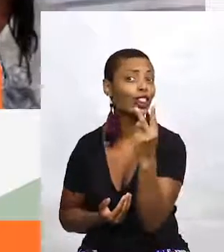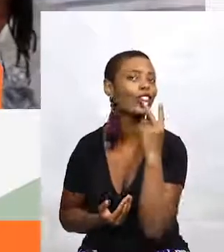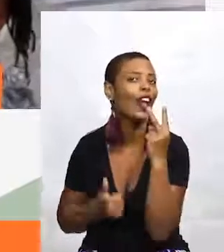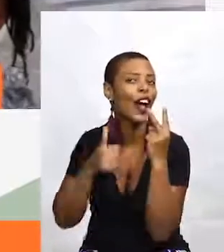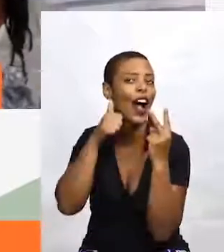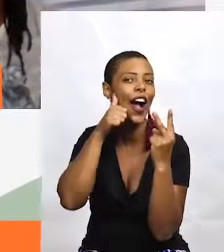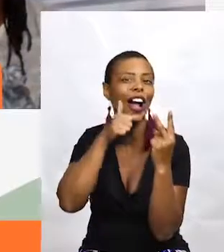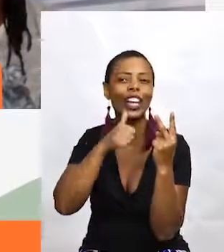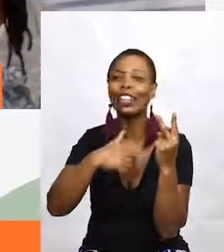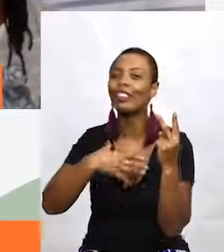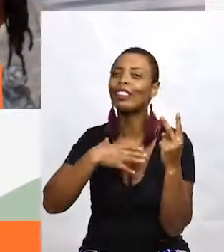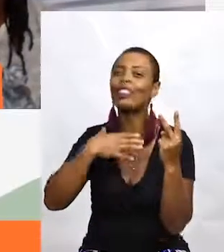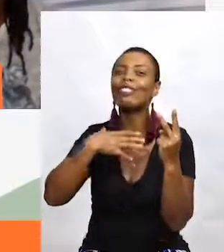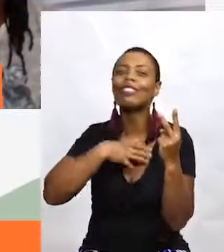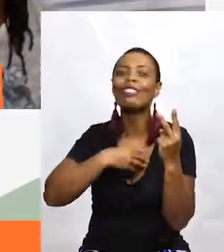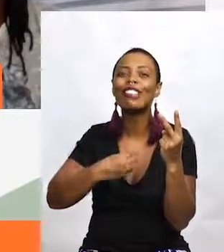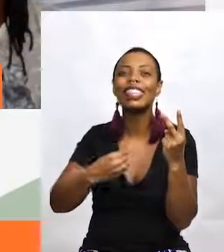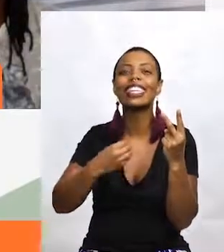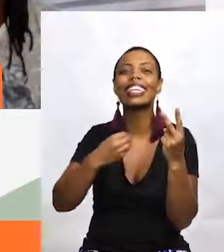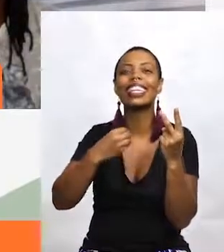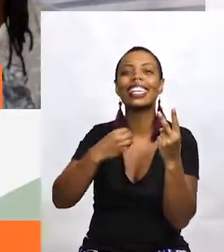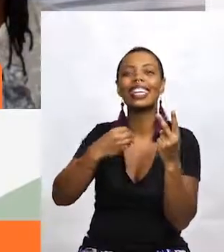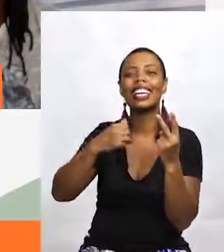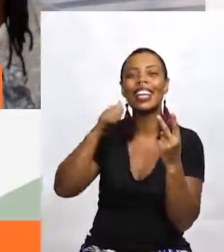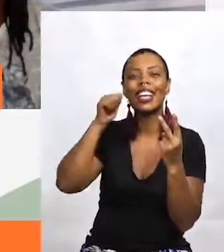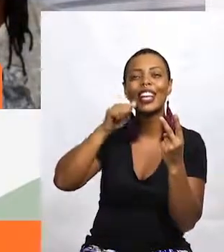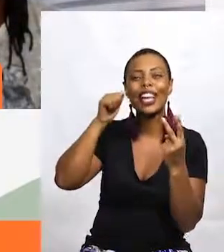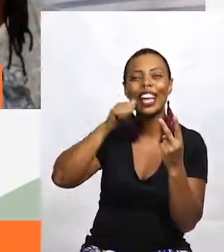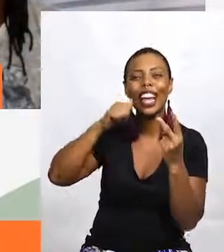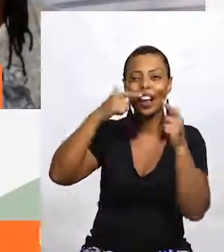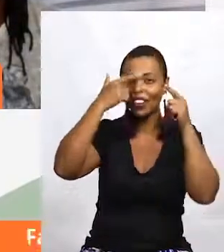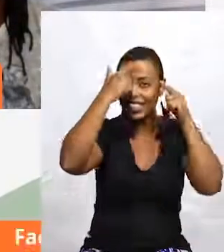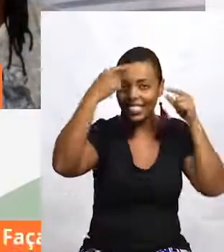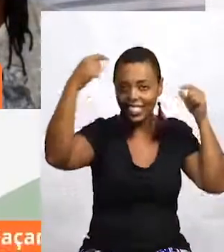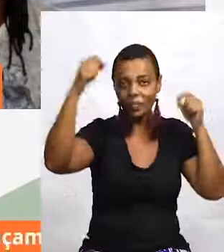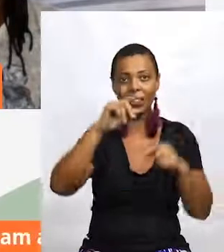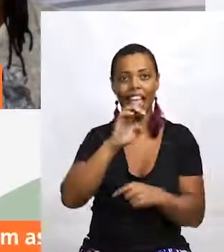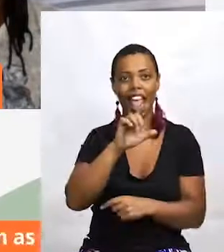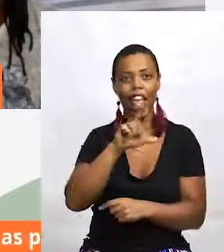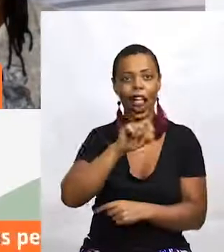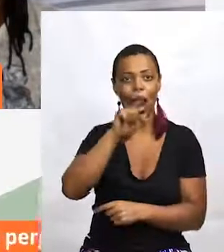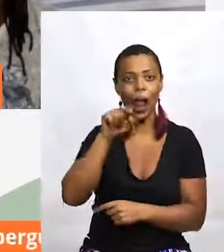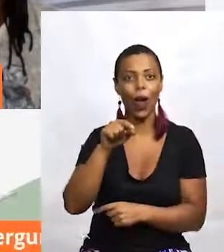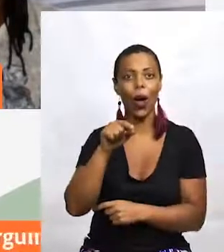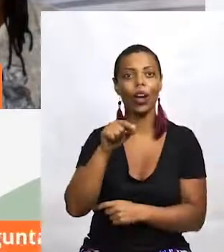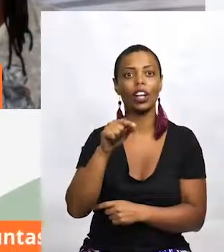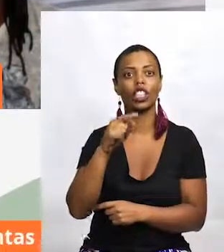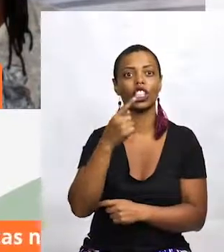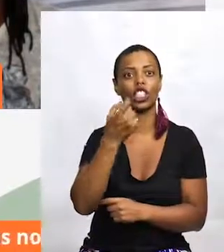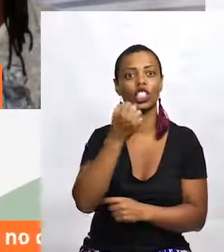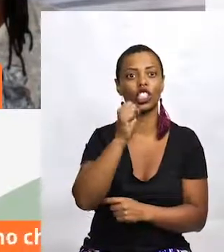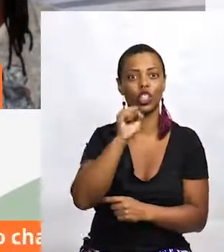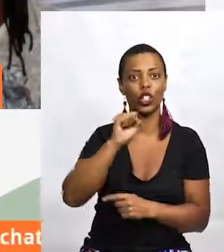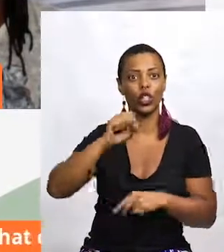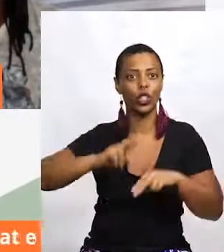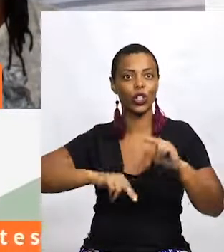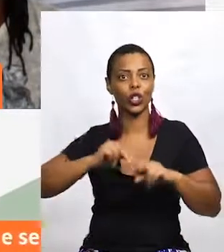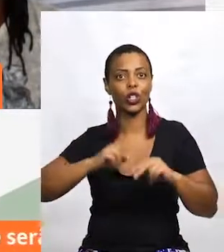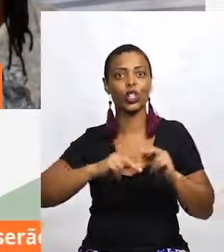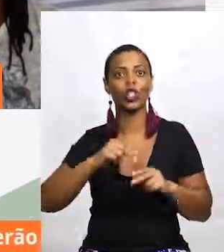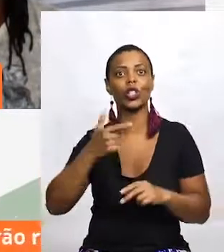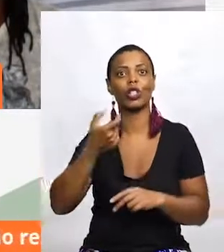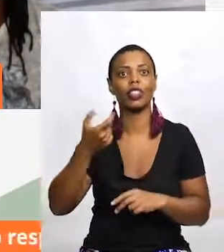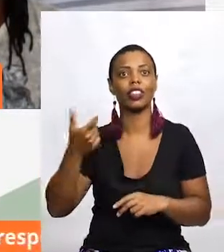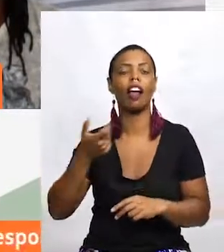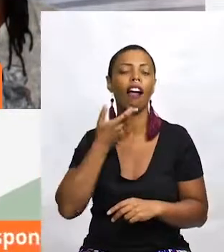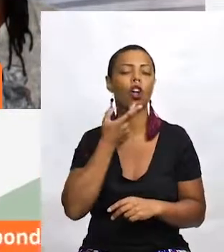tuas princesas. Elô, em 18 de junho, né, de 2020, falou: liberdade são